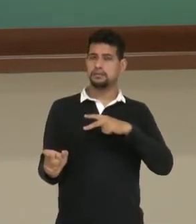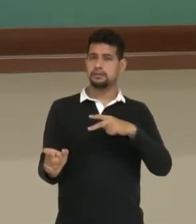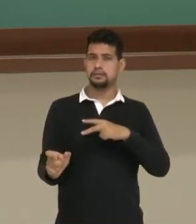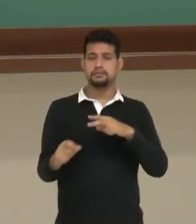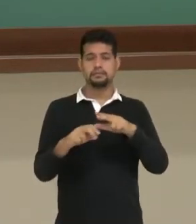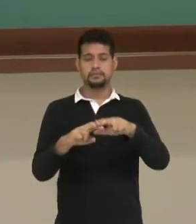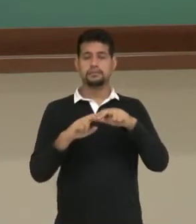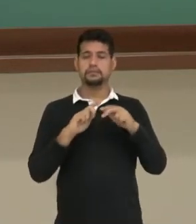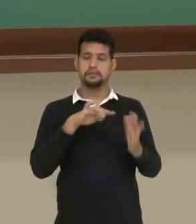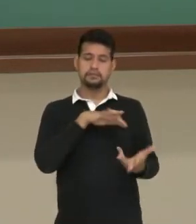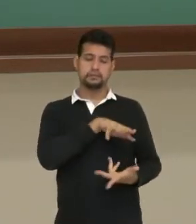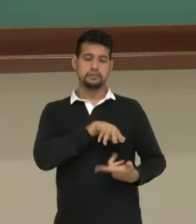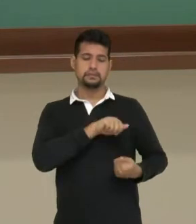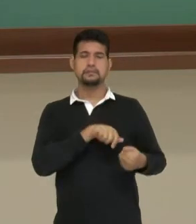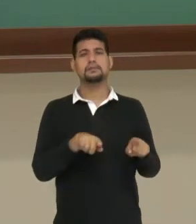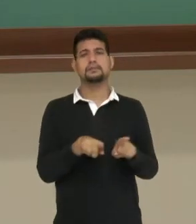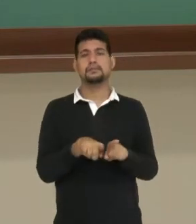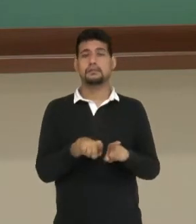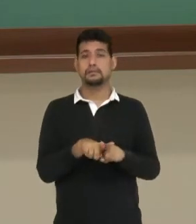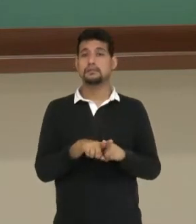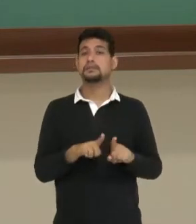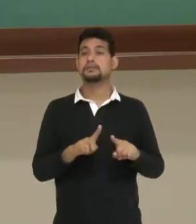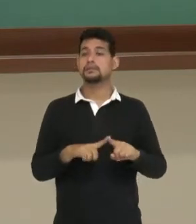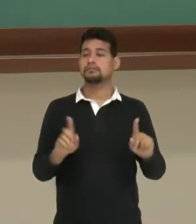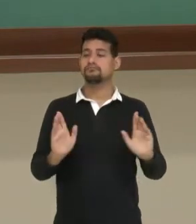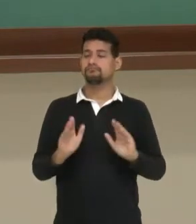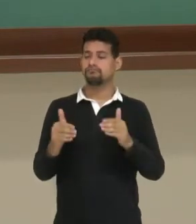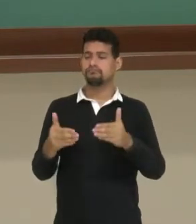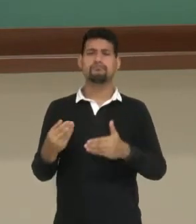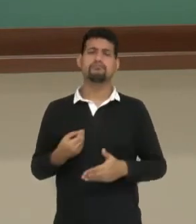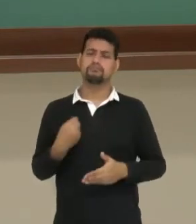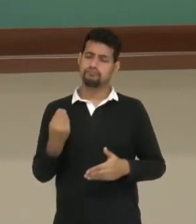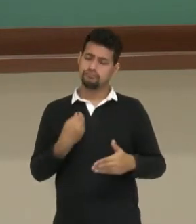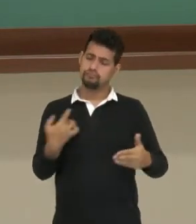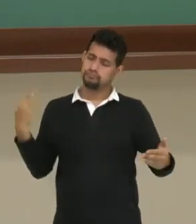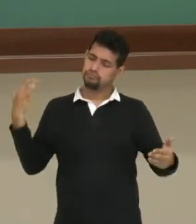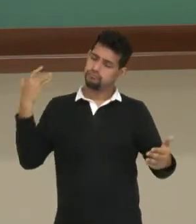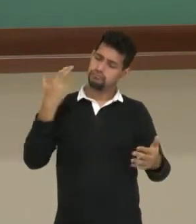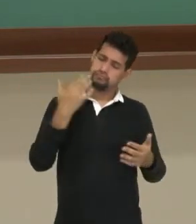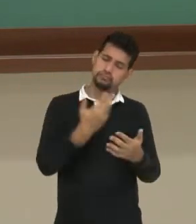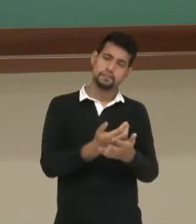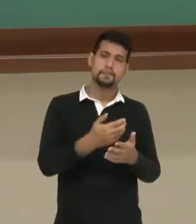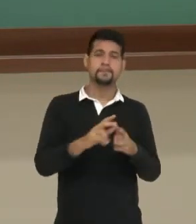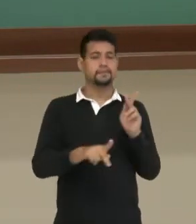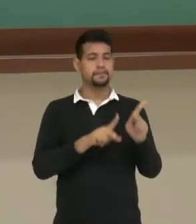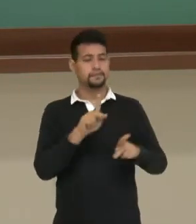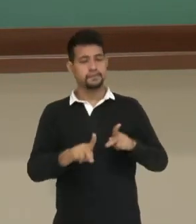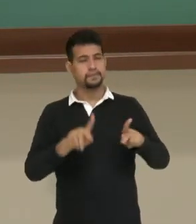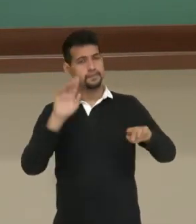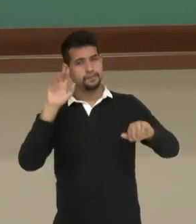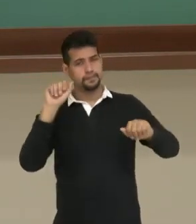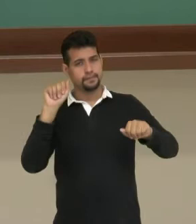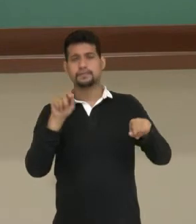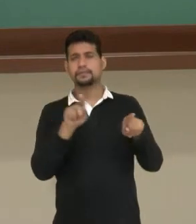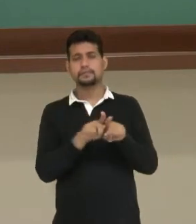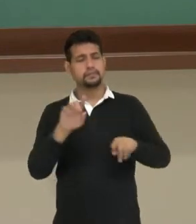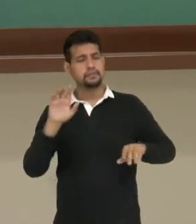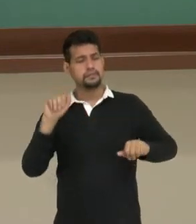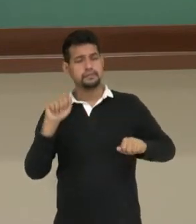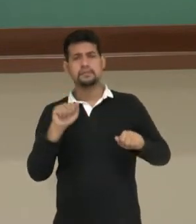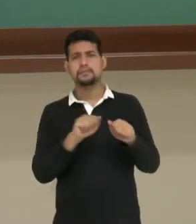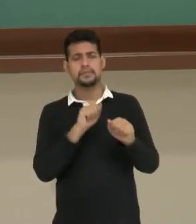da região, enfim, e esse império sobreviveu aqui até a chegada dos espanhóis, né, que os espanhóis